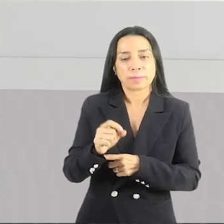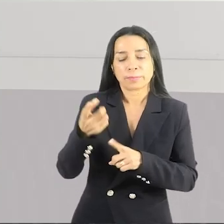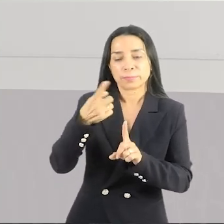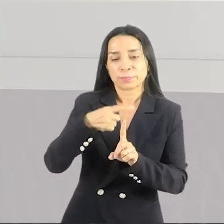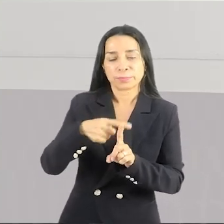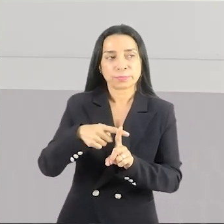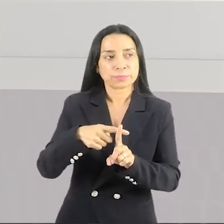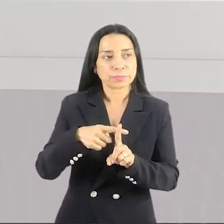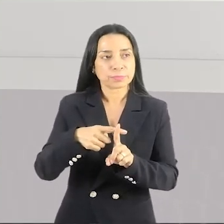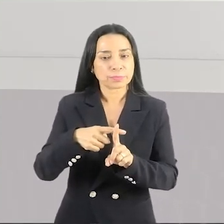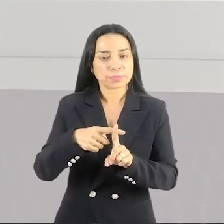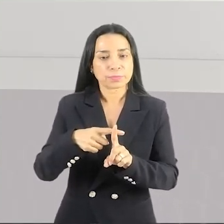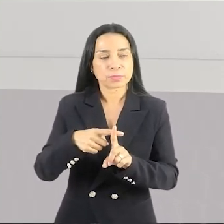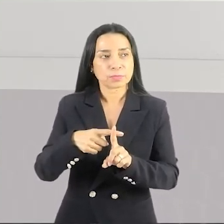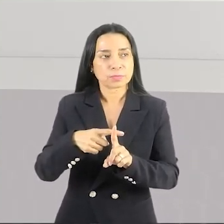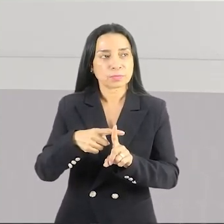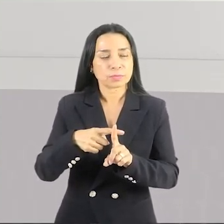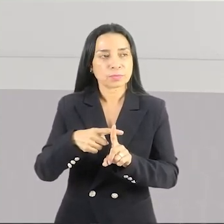Mais